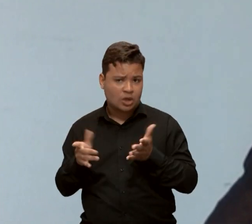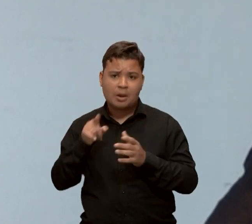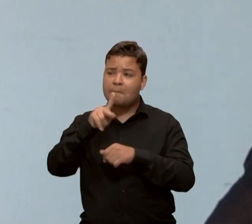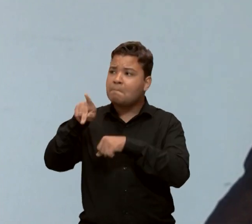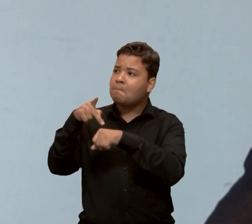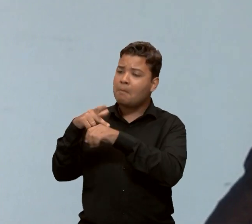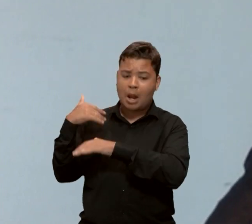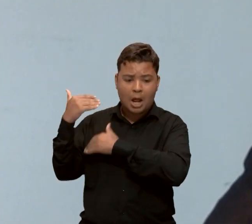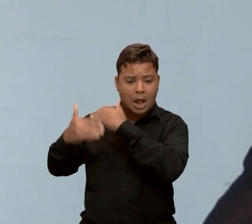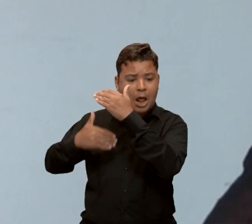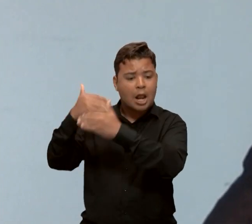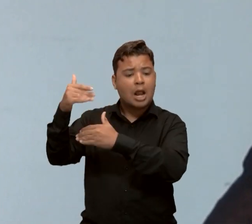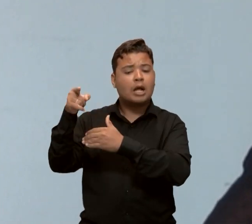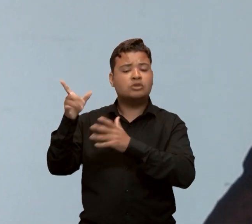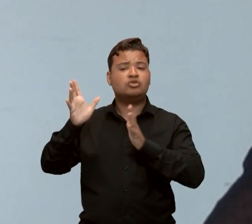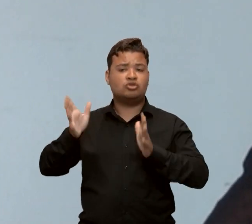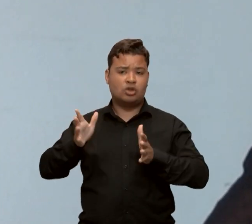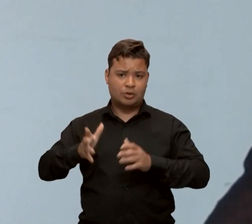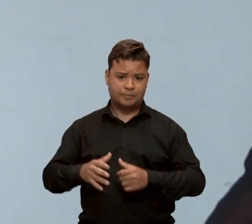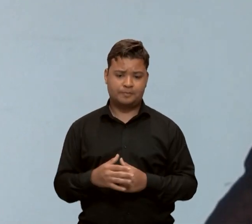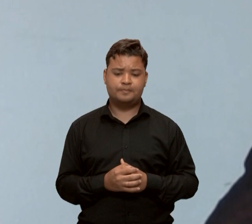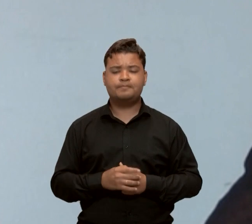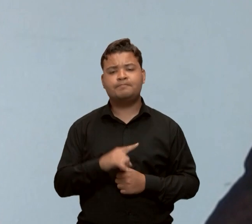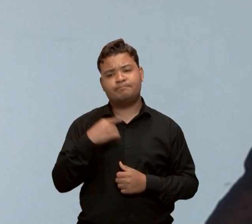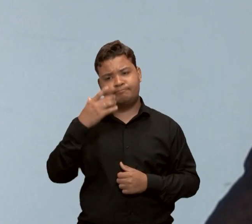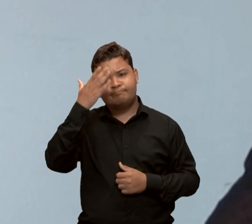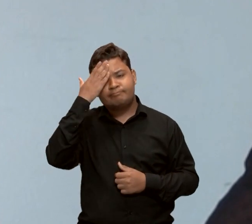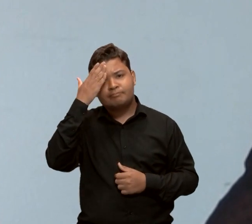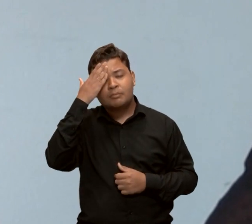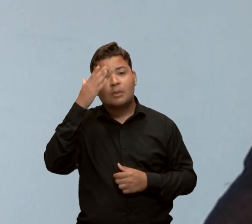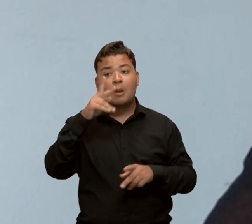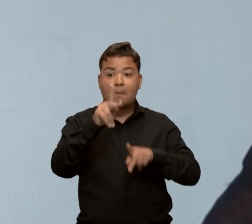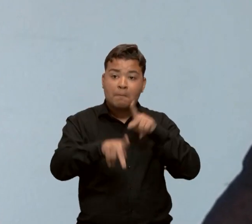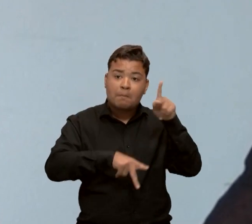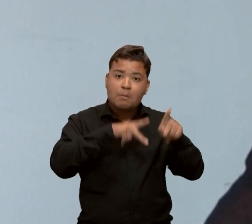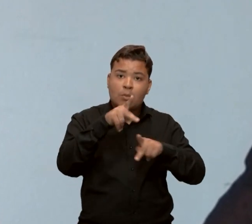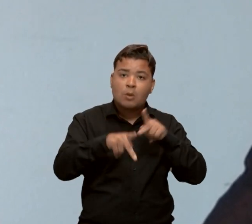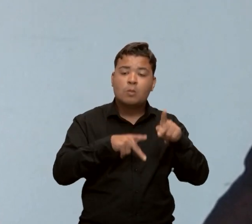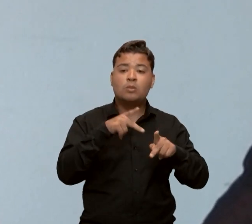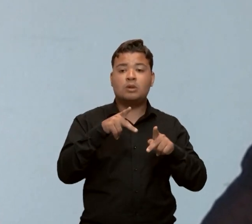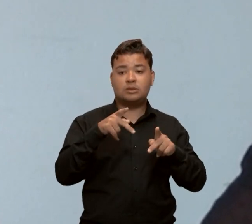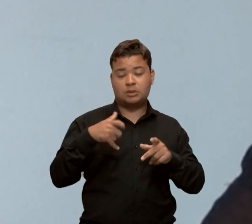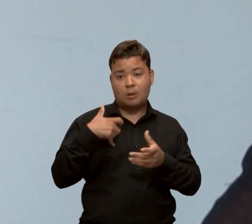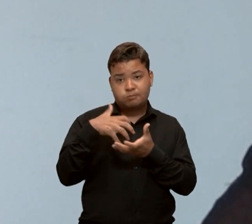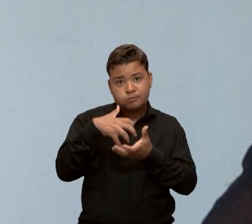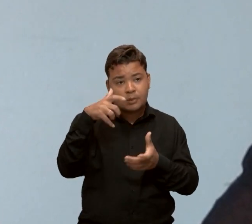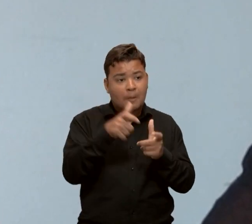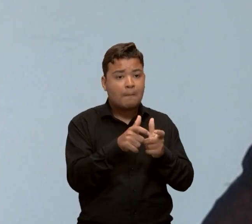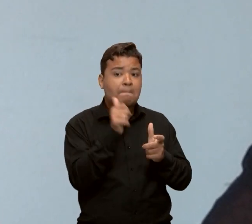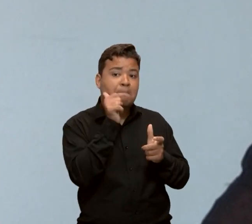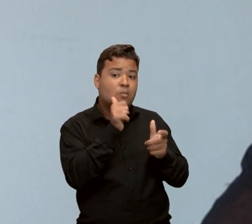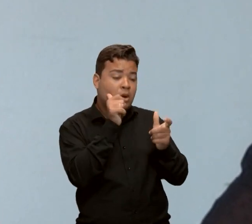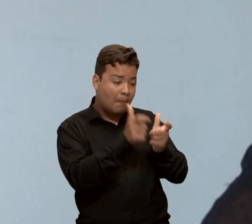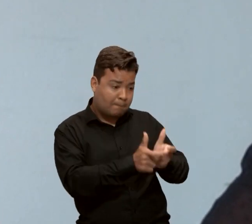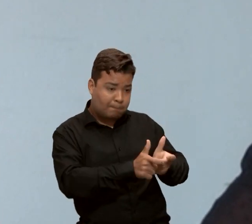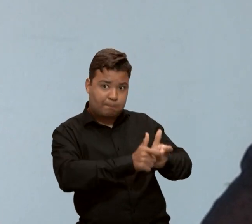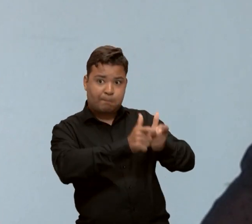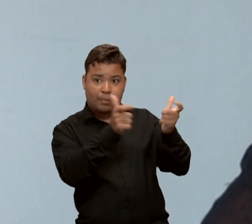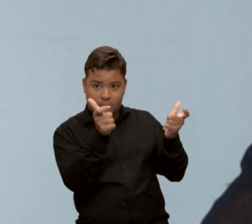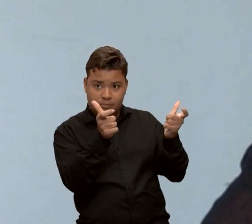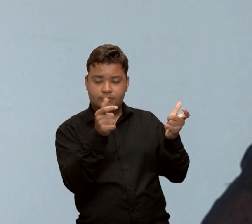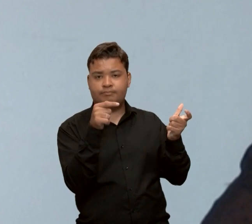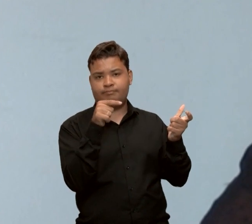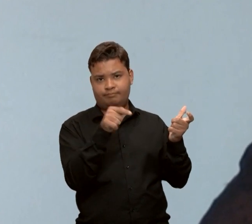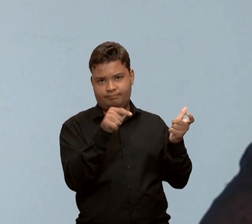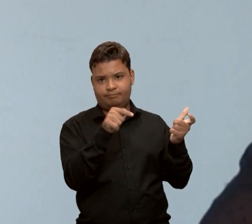desenvolvidos, países de primeiro mundo. Então, hoje a gente sabe que a população idosa feminina ela é bem maior se considerada